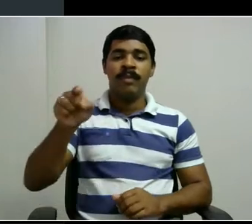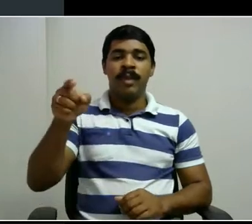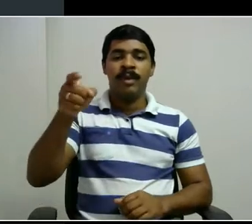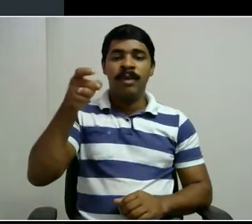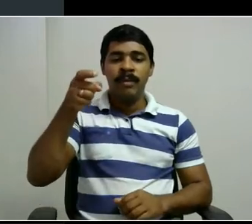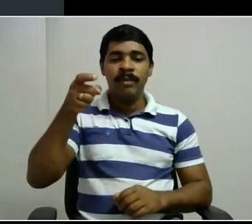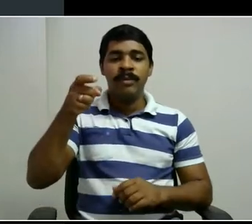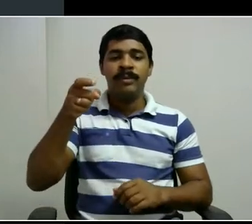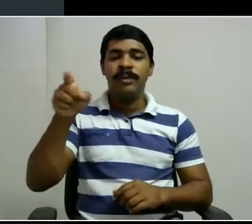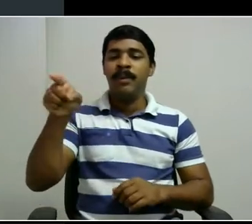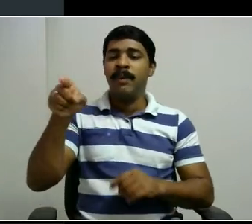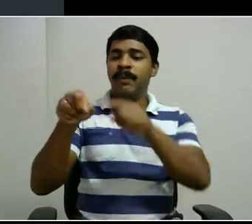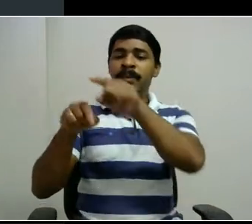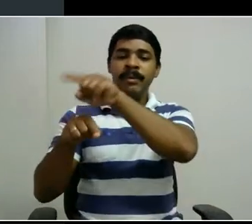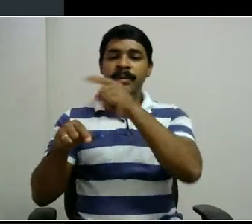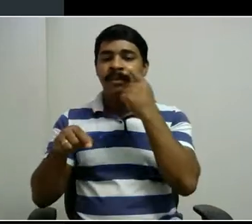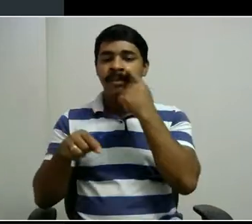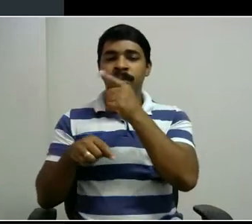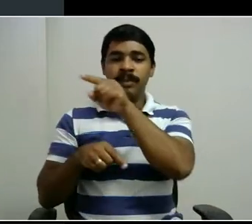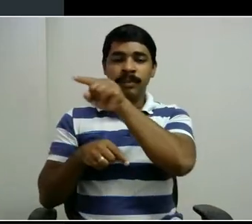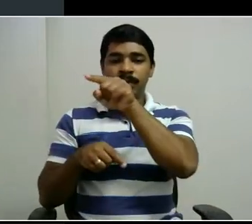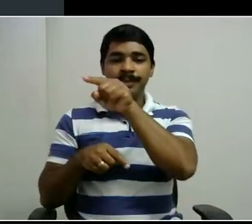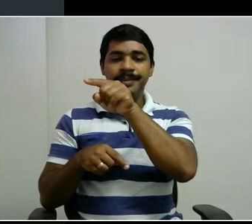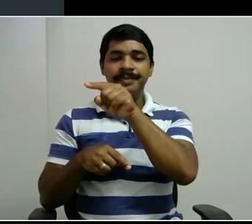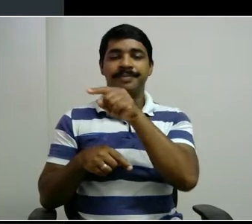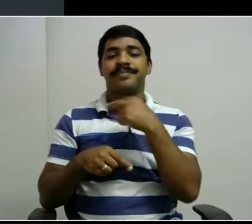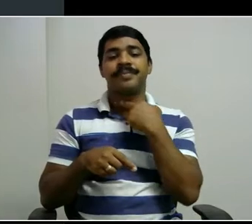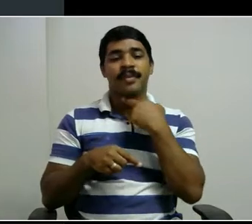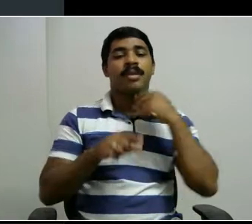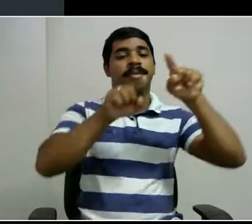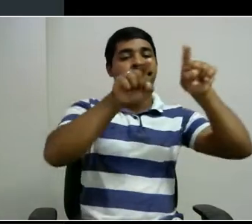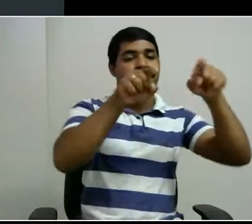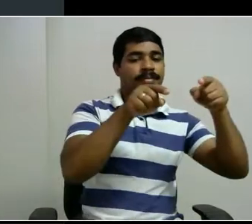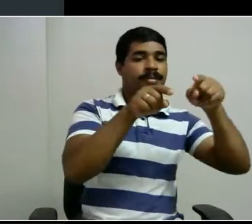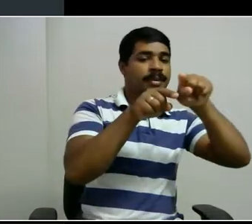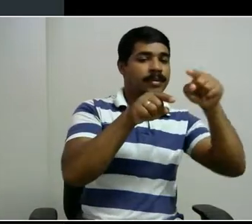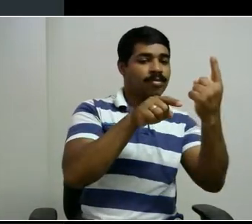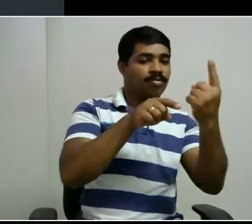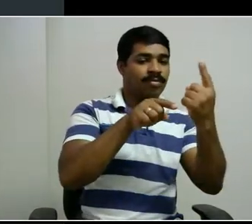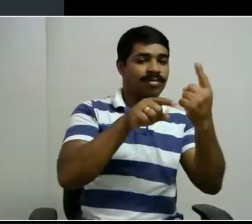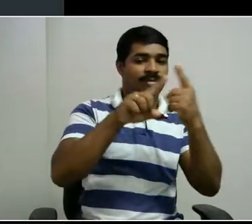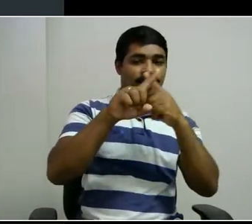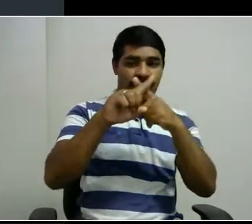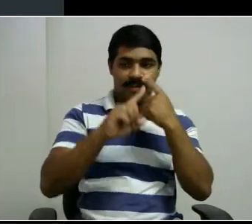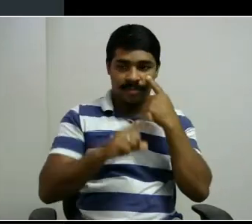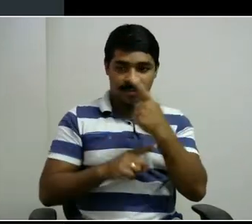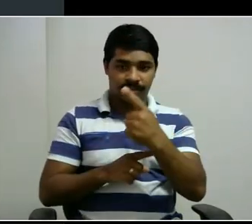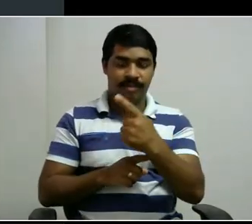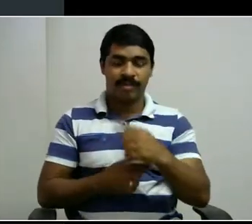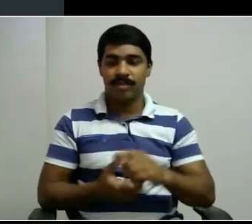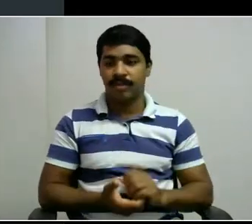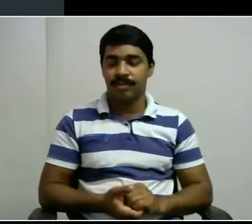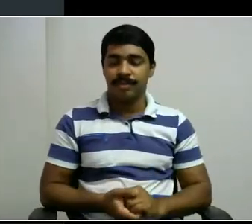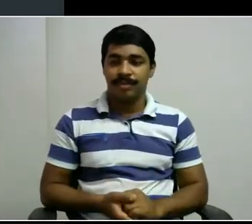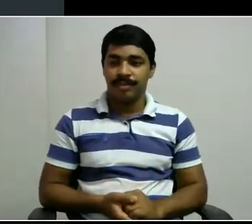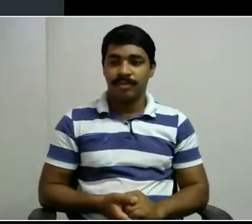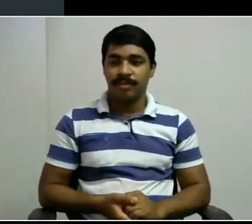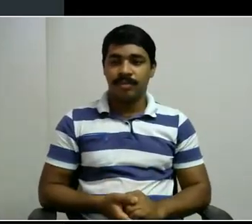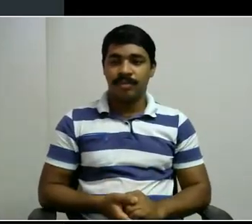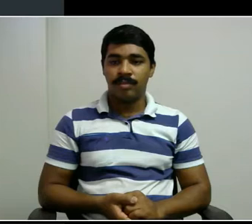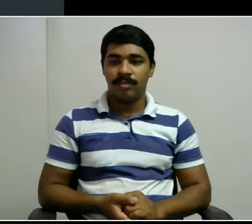X é igual a menos 5. Encontrei o zero da função, você vai marcar ela aqui agora na reta. Tá? Menos